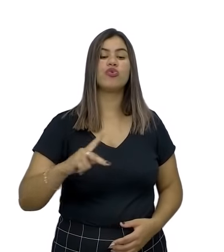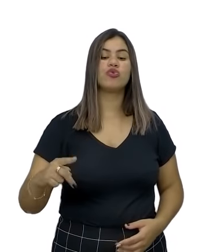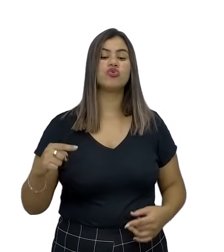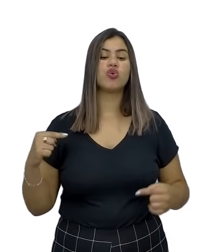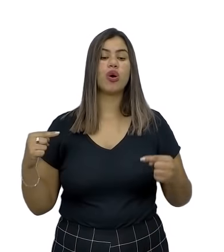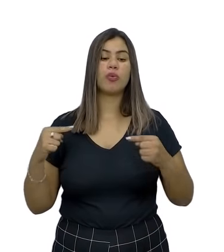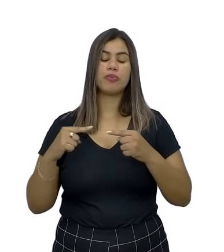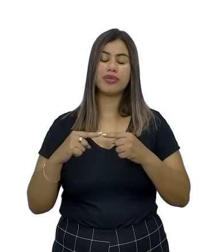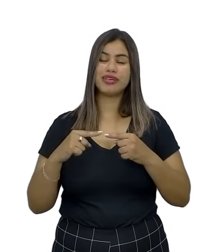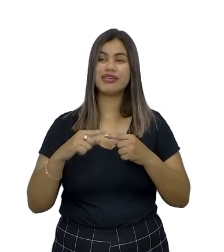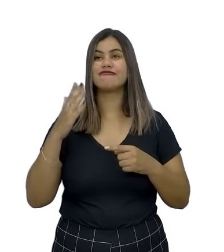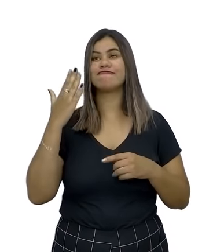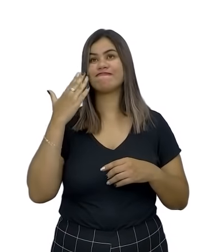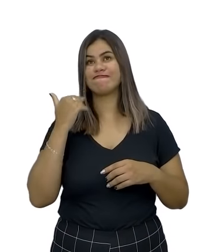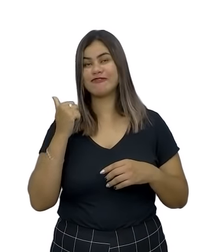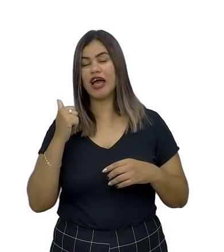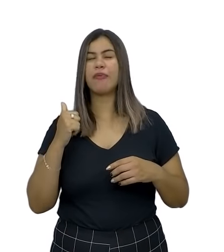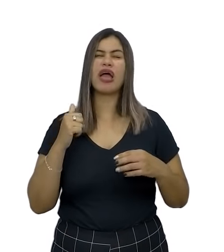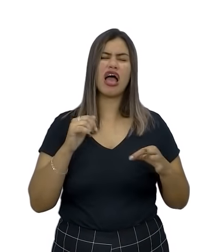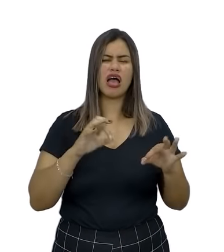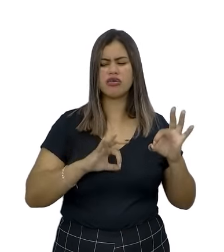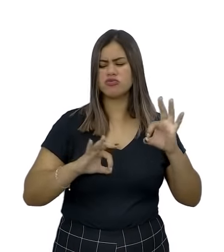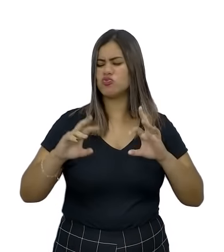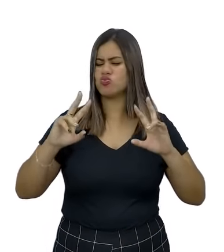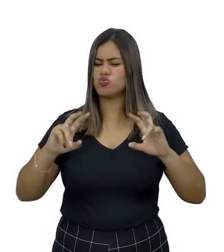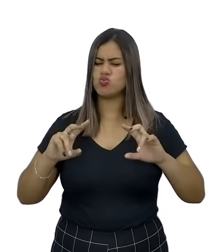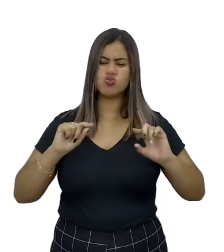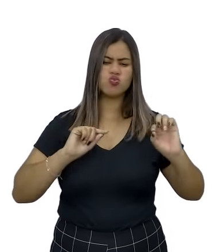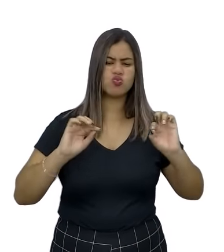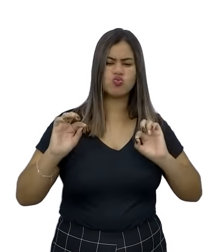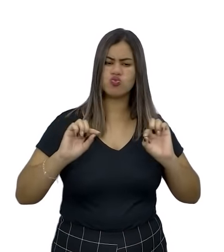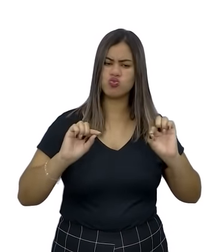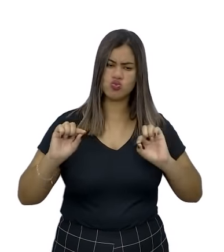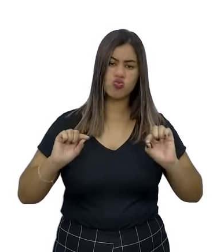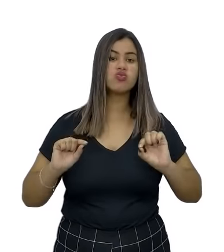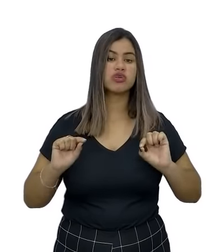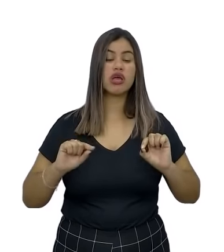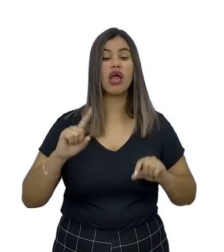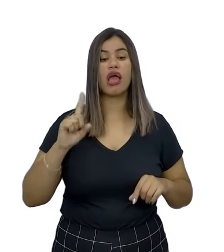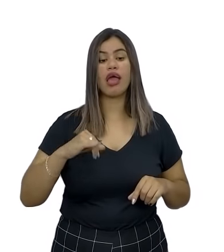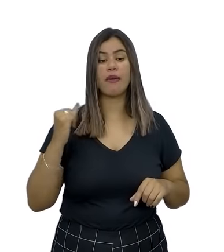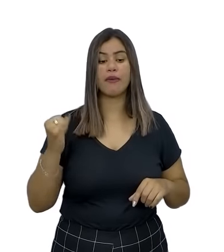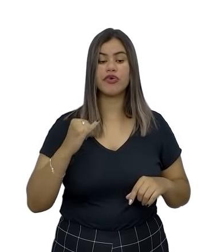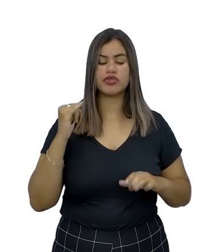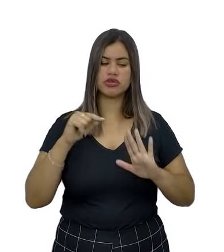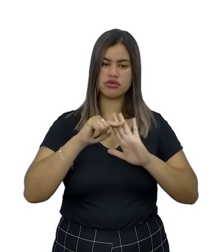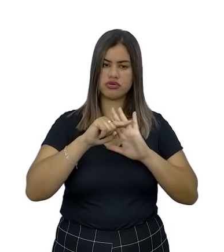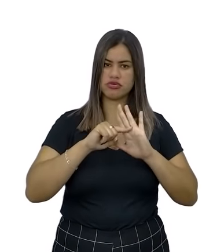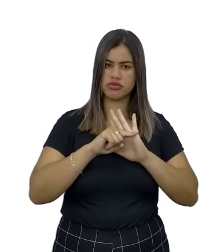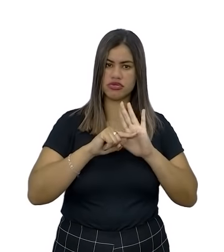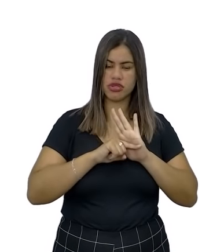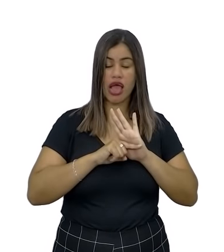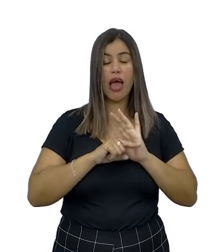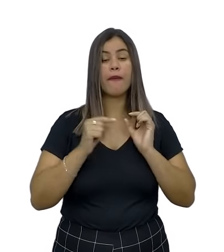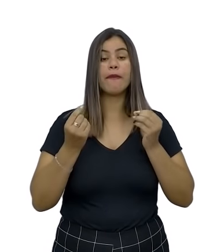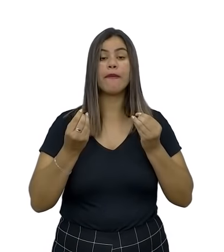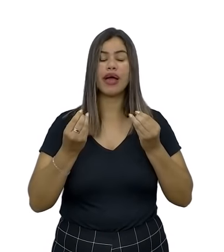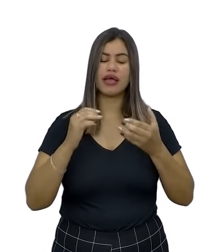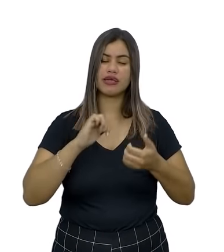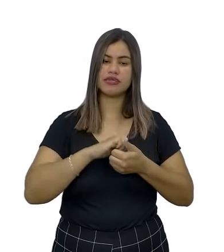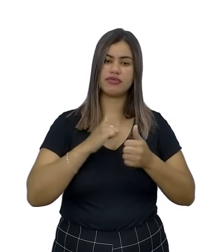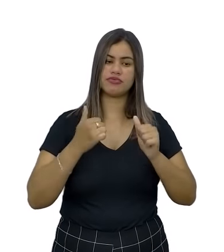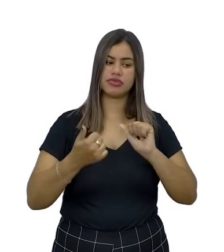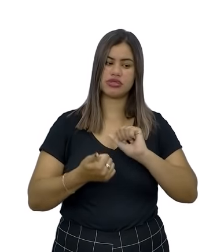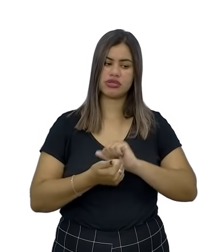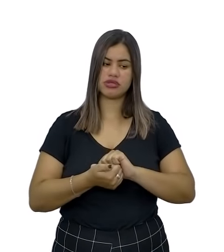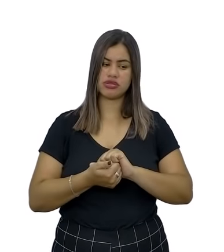né? É importante explorar esses conceitos a partir de situações que tenham significado para o estudante, tornando